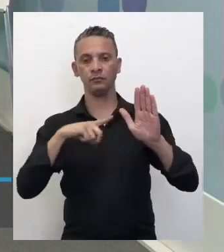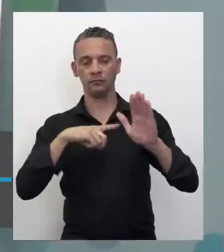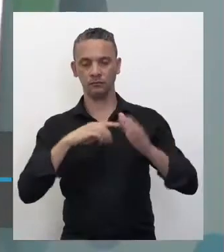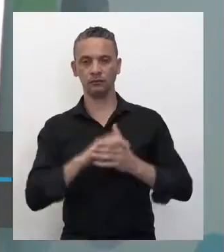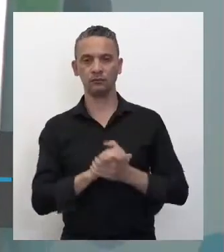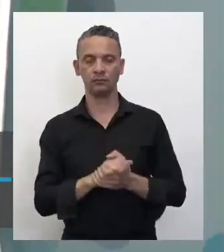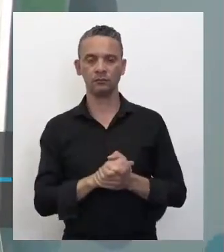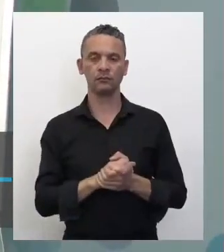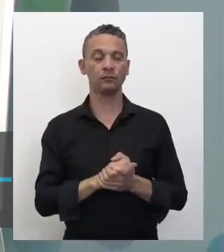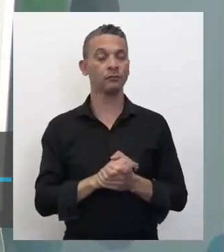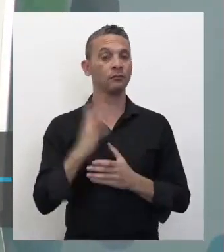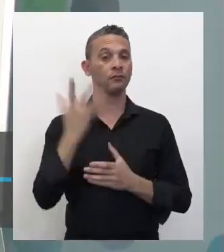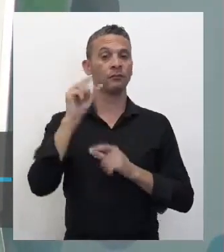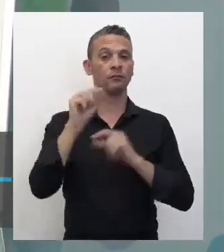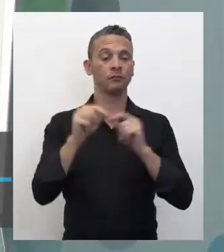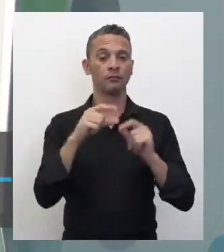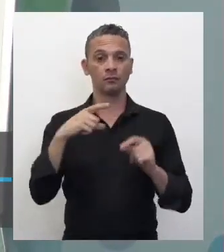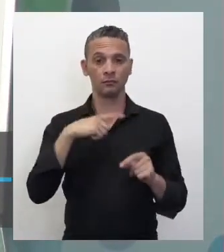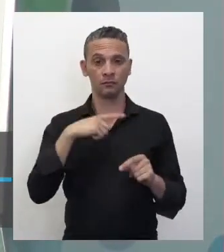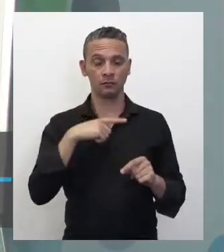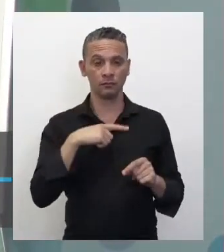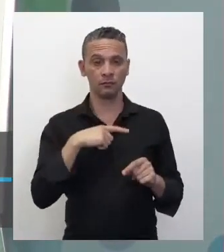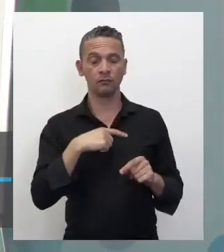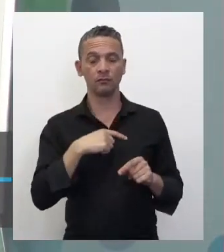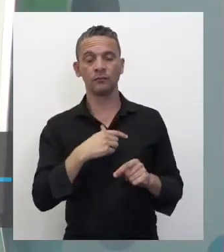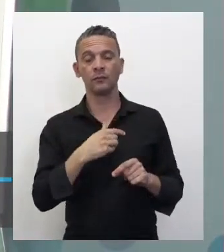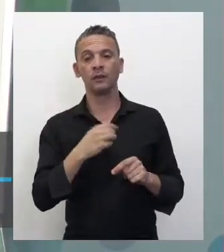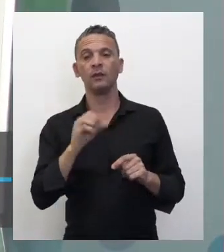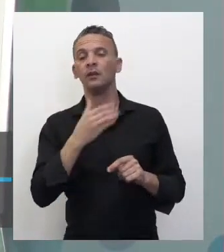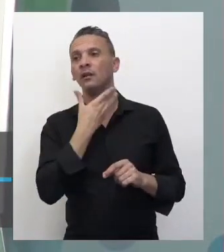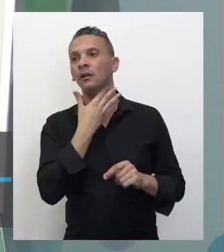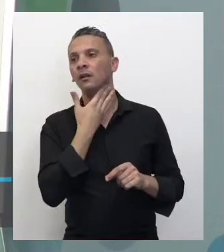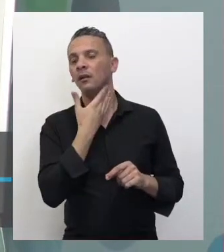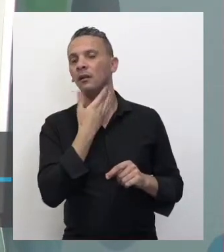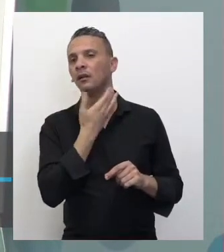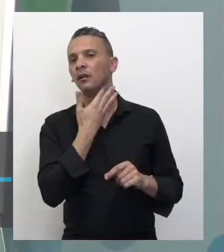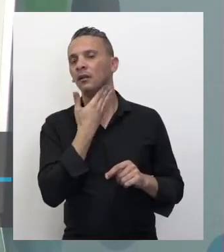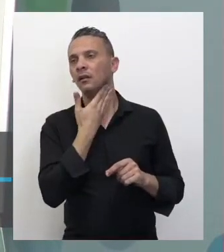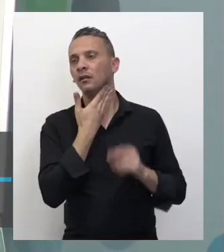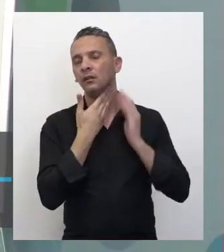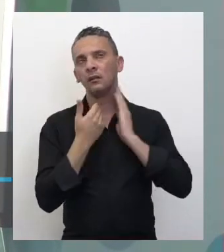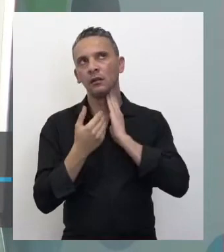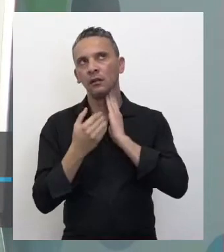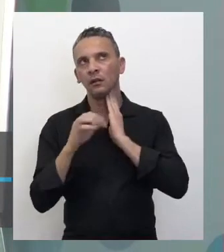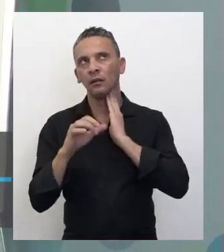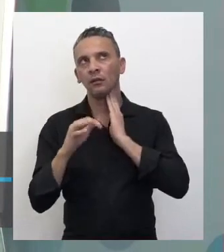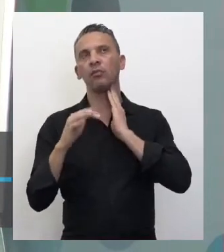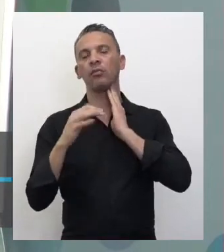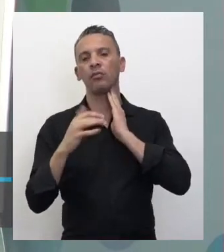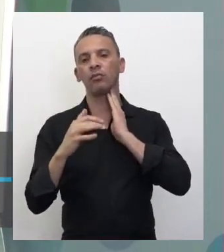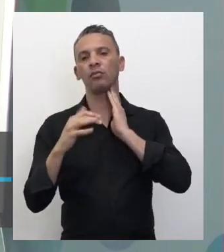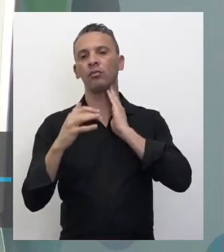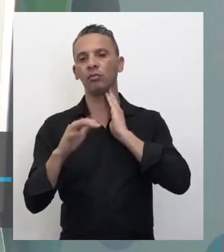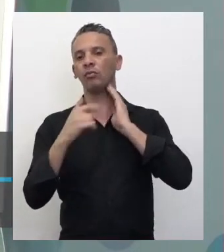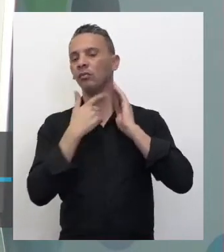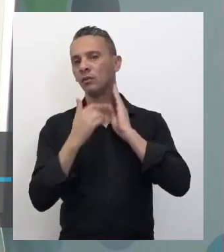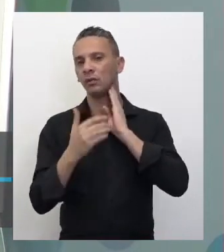acontece? Toda vez que houver a vibração do último som, né, eu boto a mão aqui na minha garganta e eu sinto aquele d,